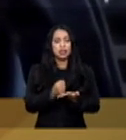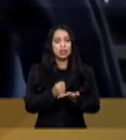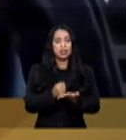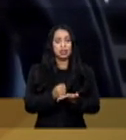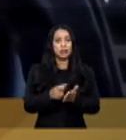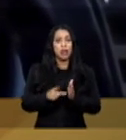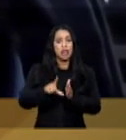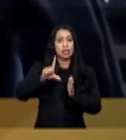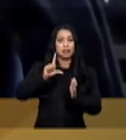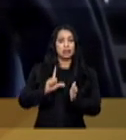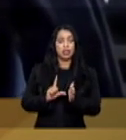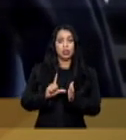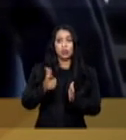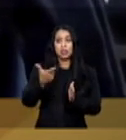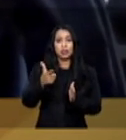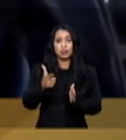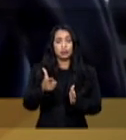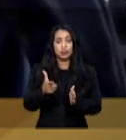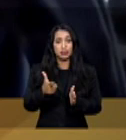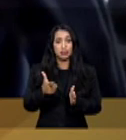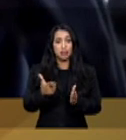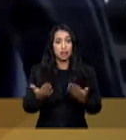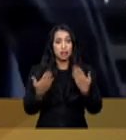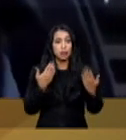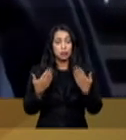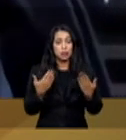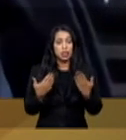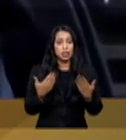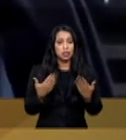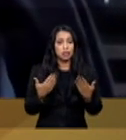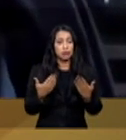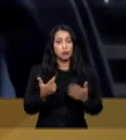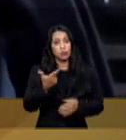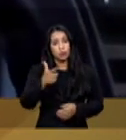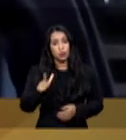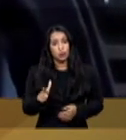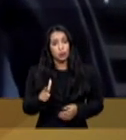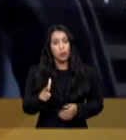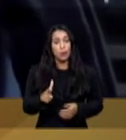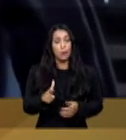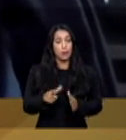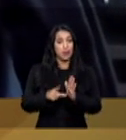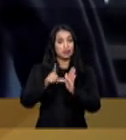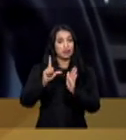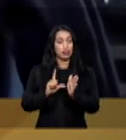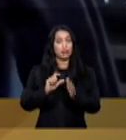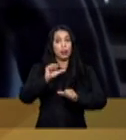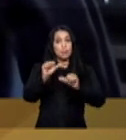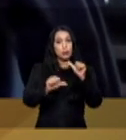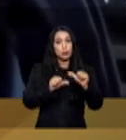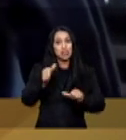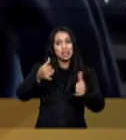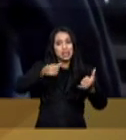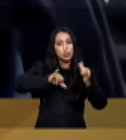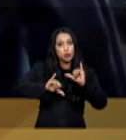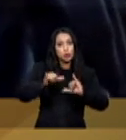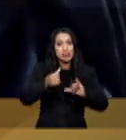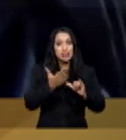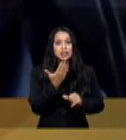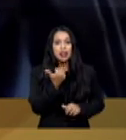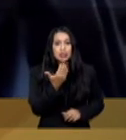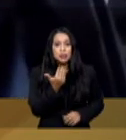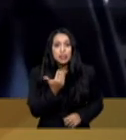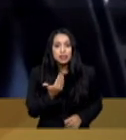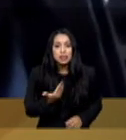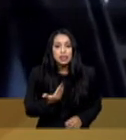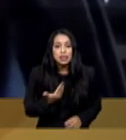conexão com o preceito primário? Nenhuma, zero. O preceito primário fala alteração de substância alimentícia. Nós